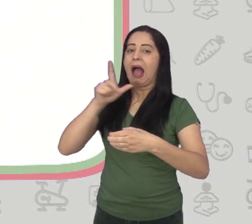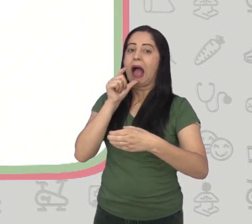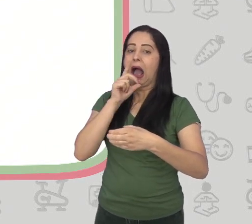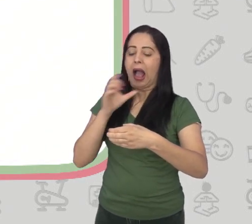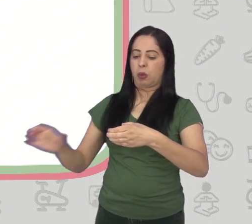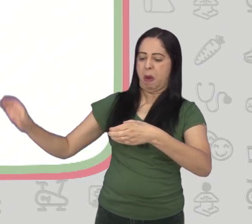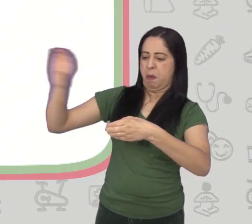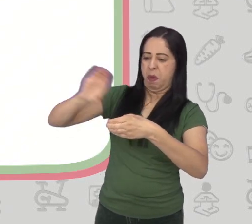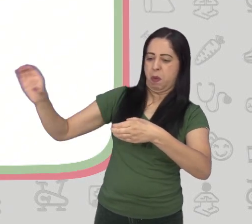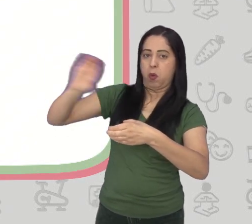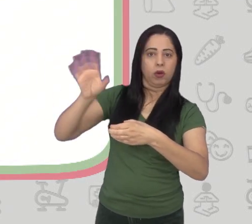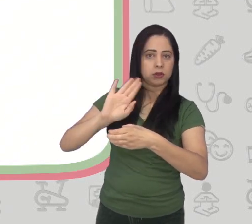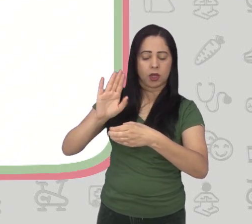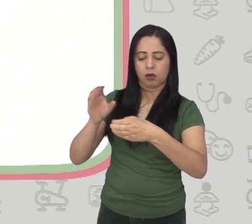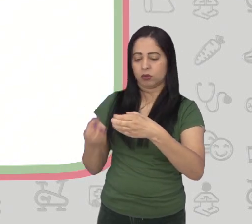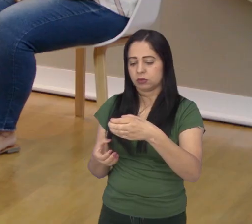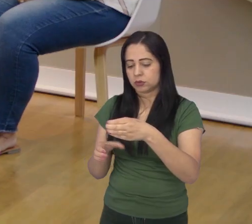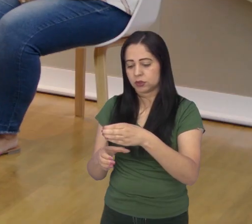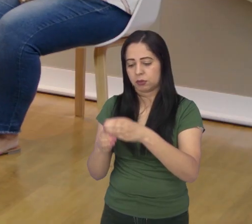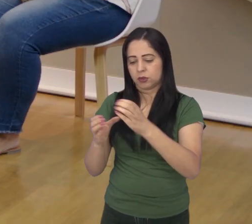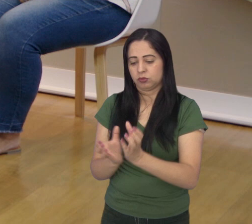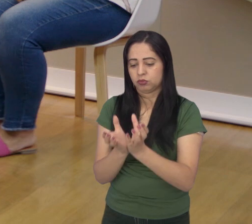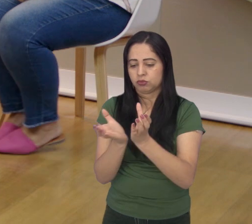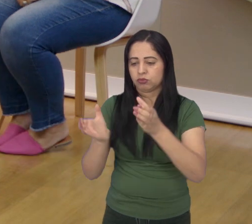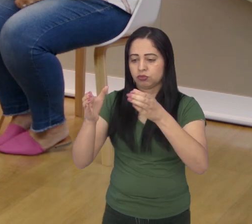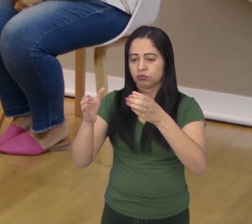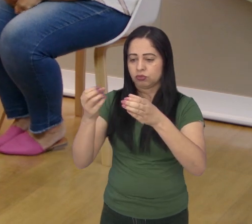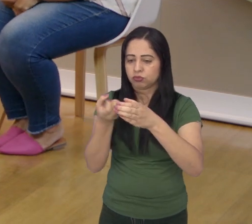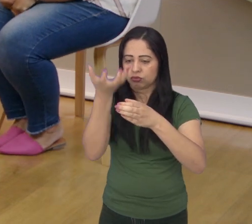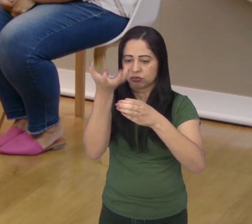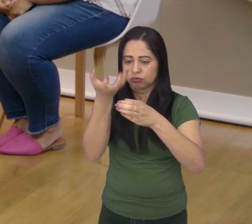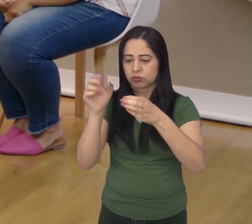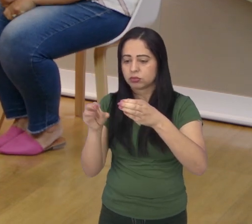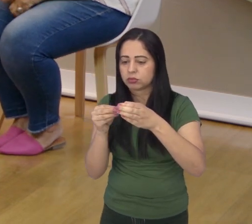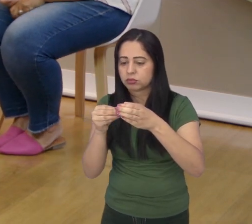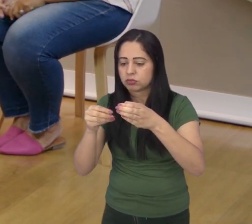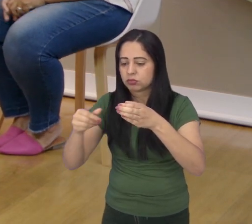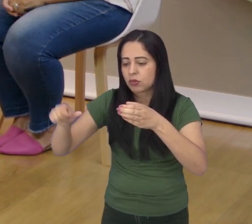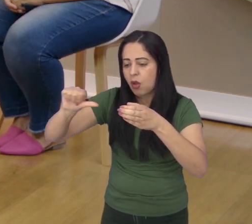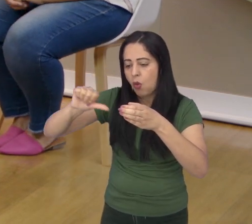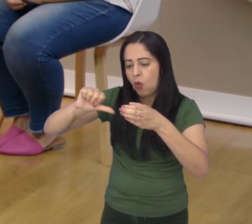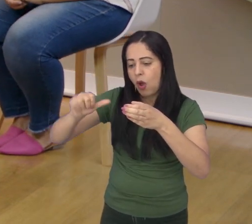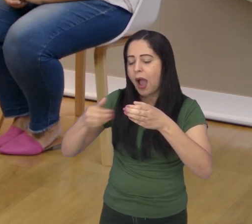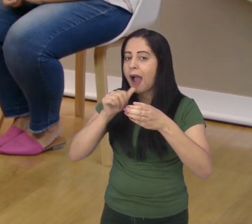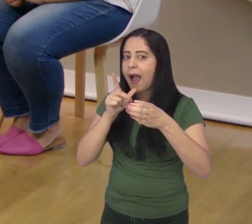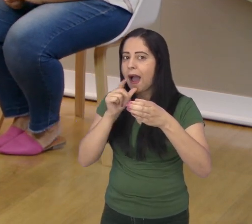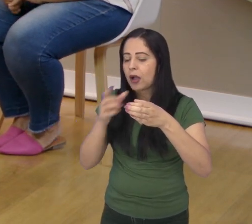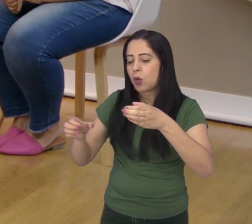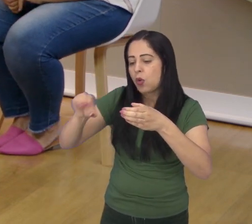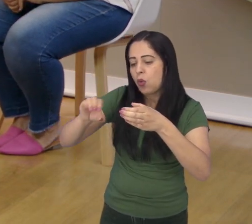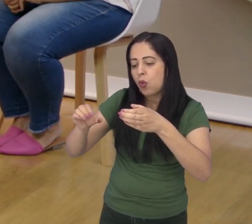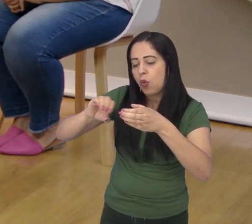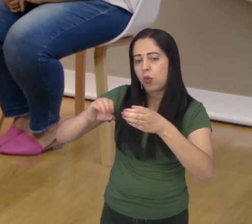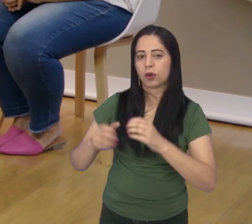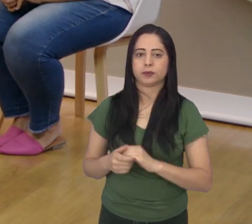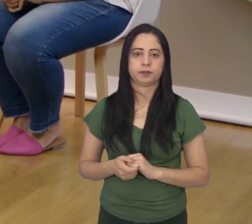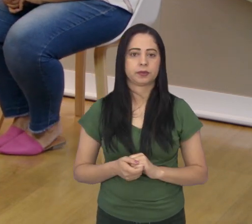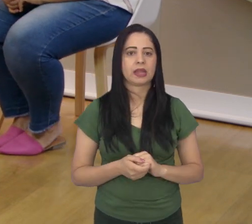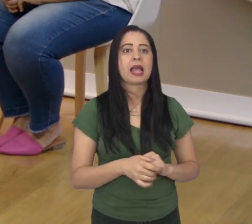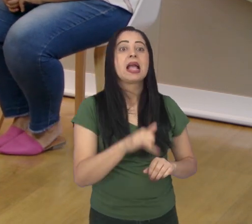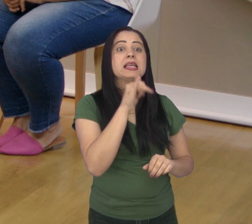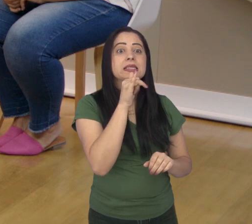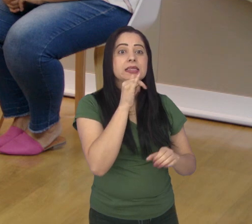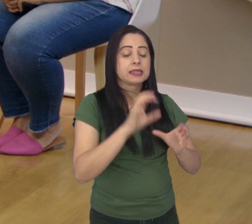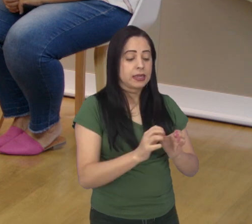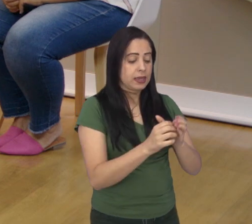principalmente, né? quando floresce, né? O ideal é que a gente não faça rega nelas, nunca. Toda planta que tem flores, eu não devo regar